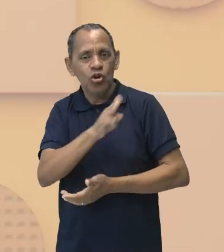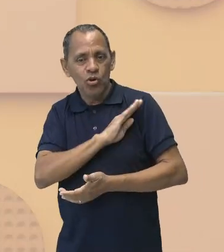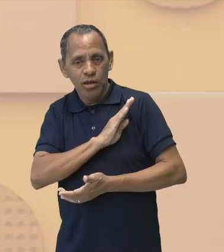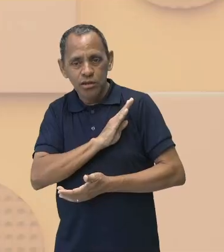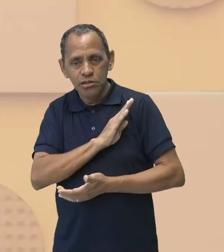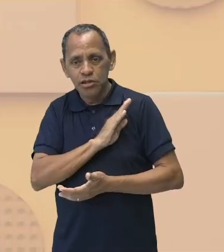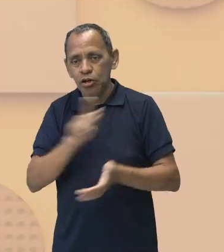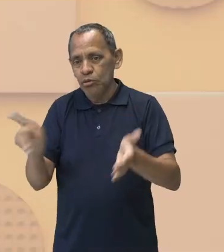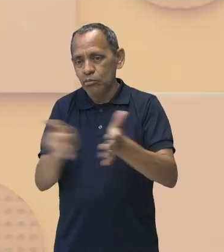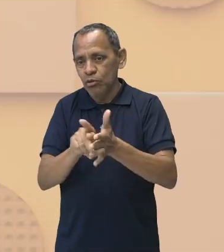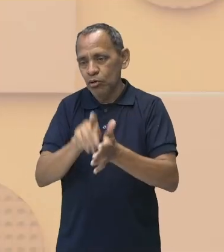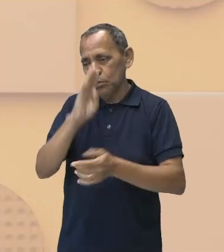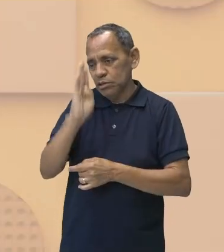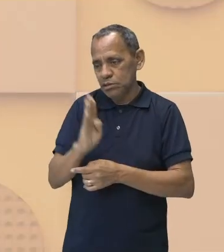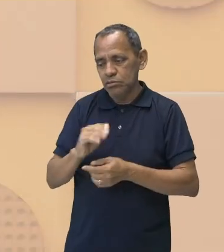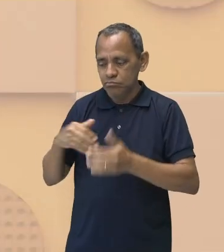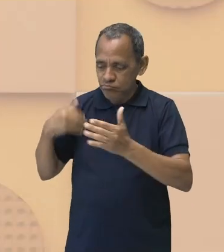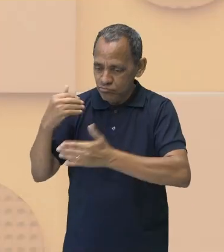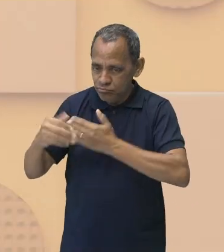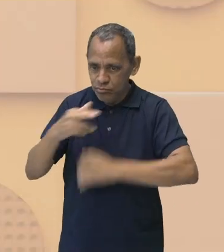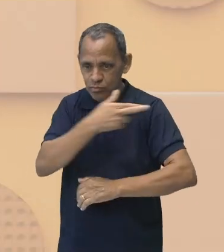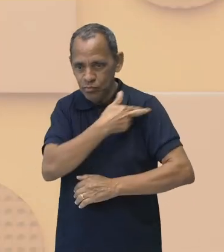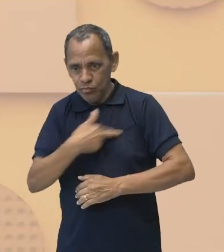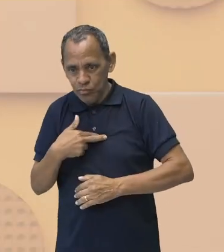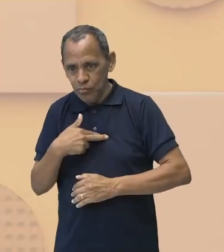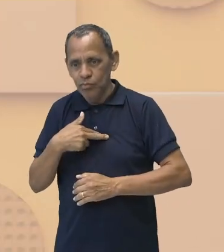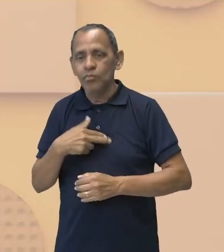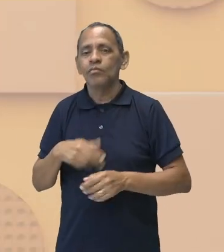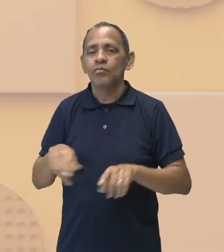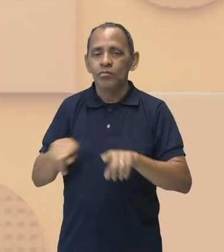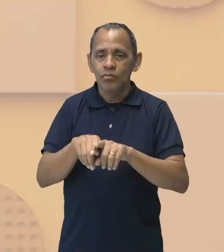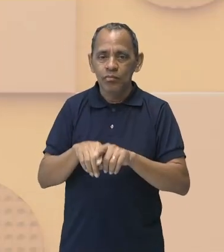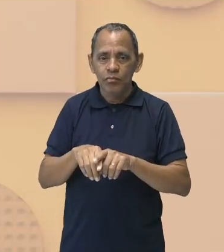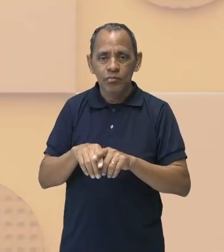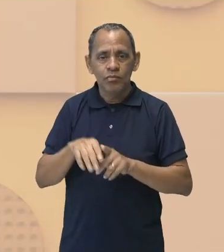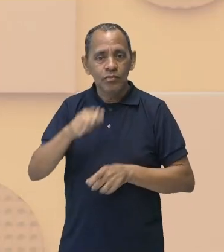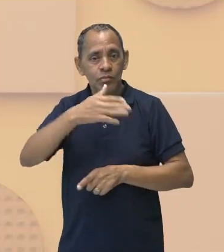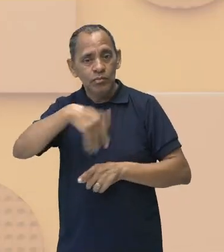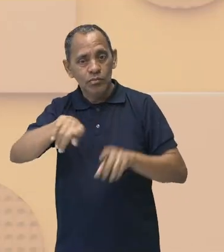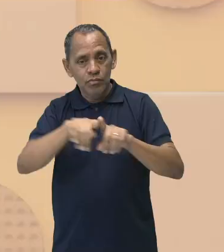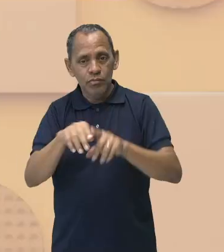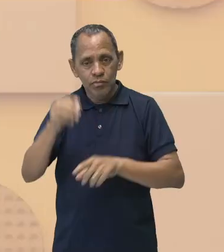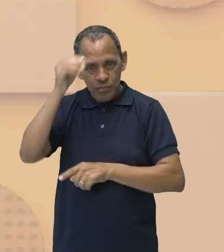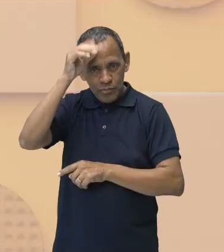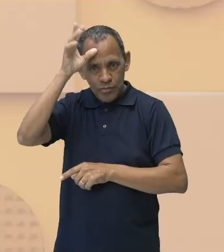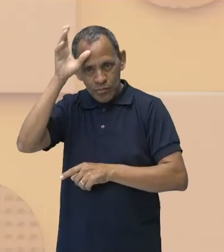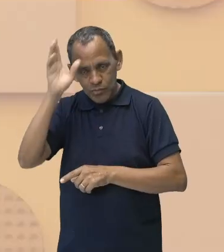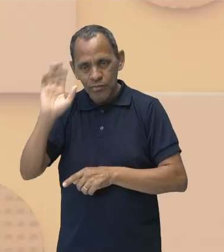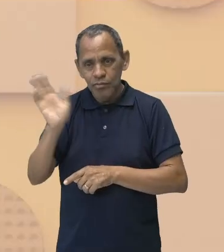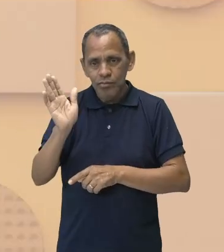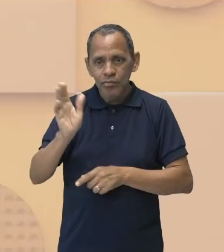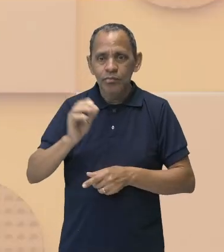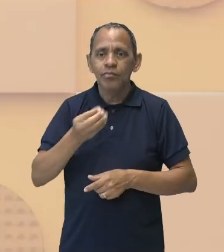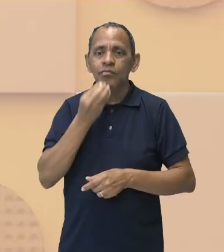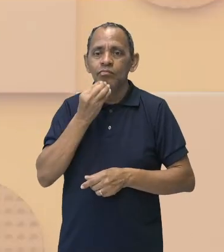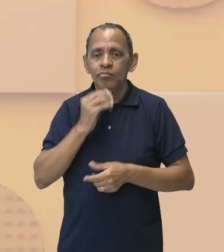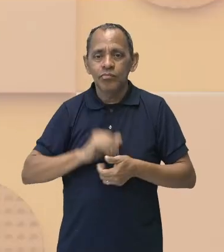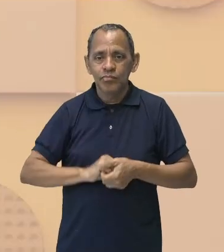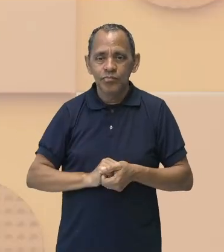é o processo de proclamação da República do nosso território. Eu espero que vocês tenham compreendido e até a próxima.